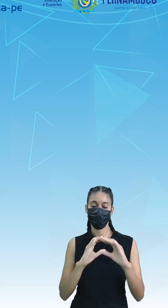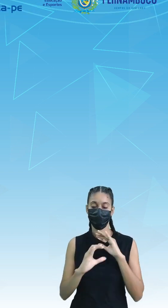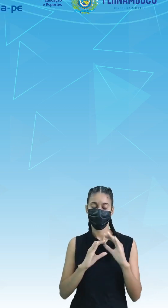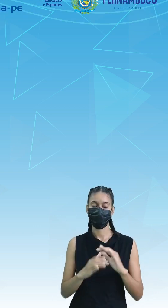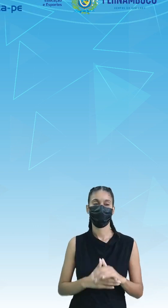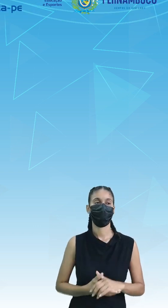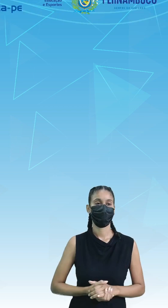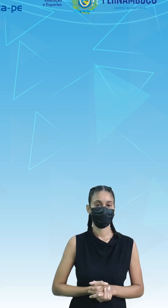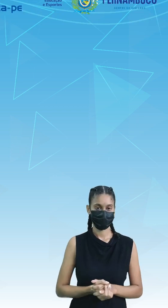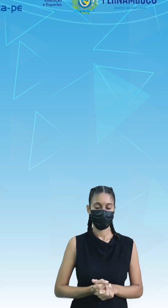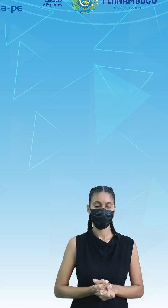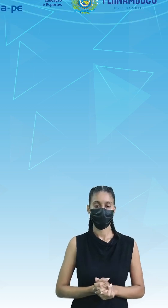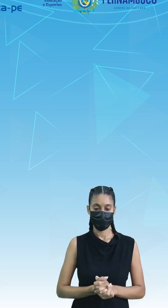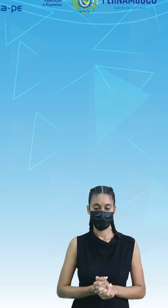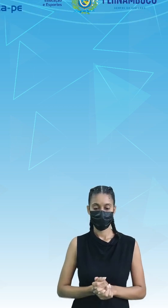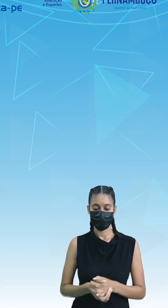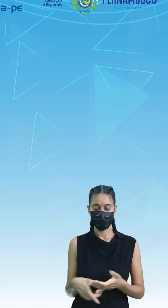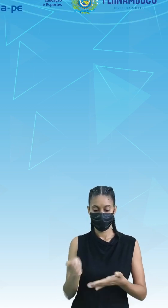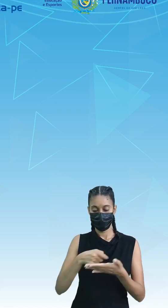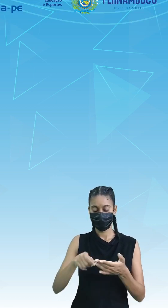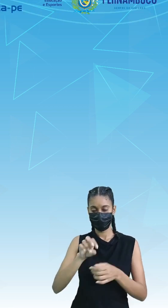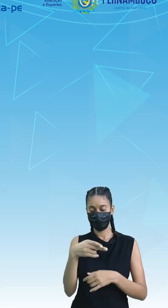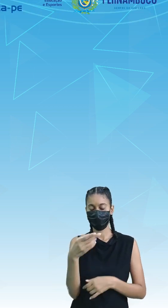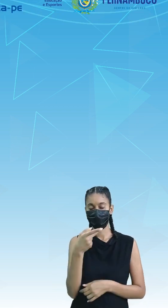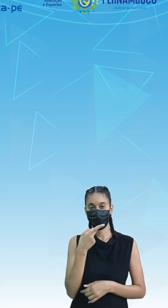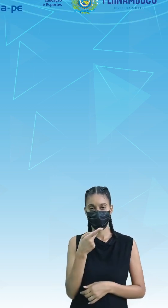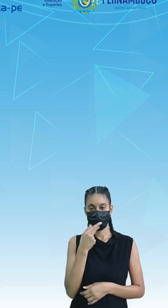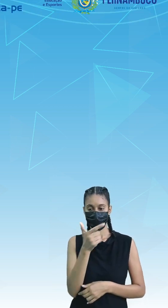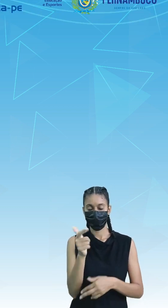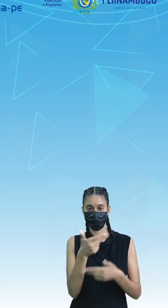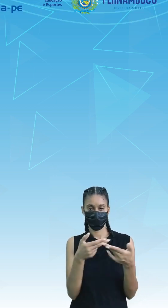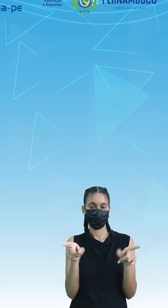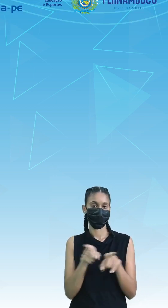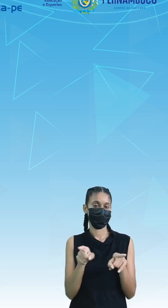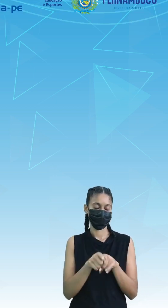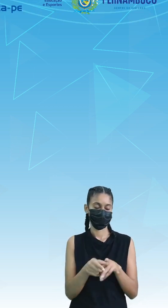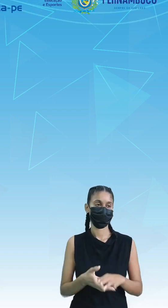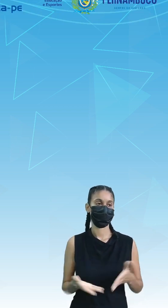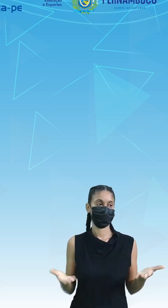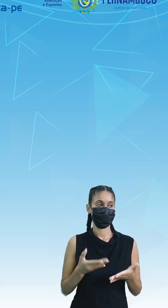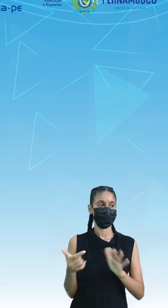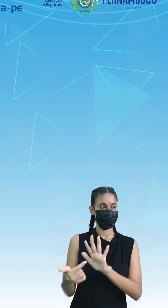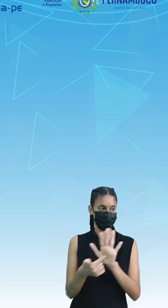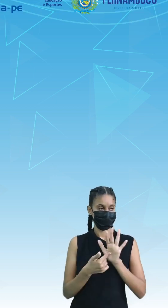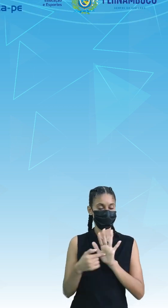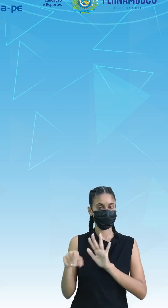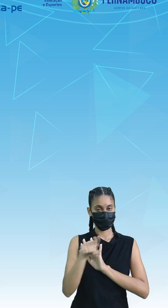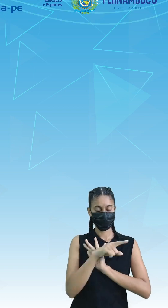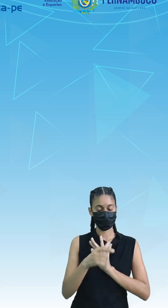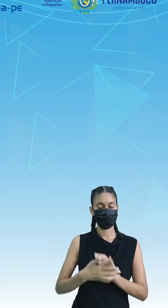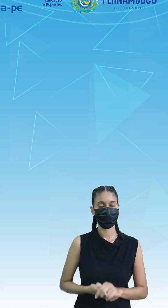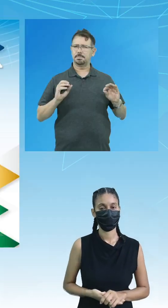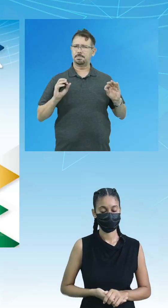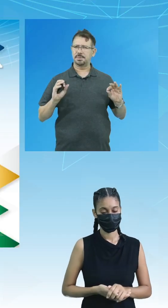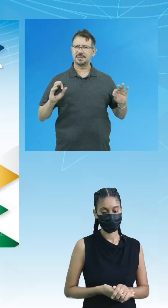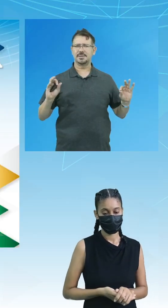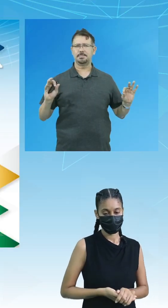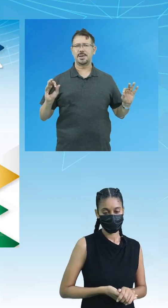comunica, no caso, pela escrita e pela fala. Outras questões também. E agora eu vou apresentar a vocês